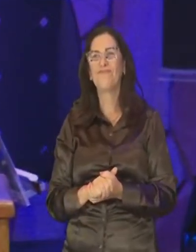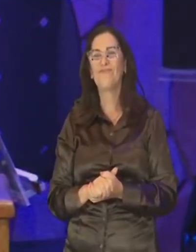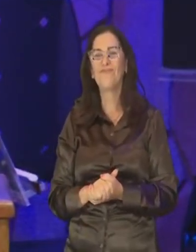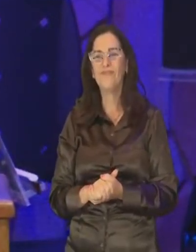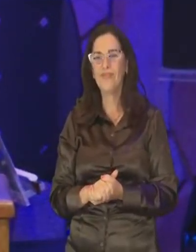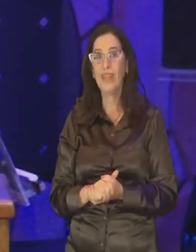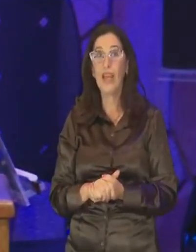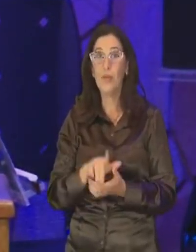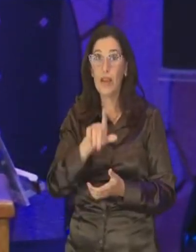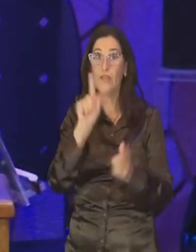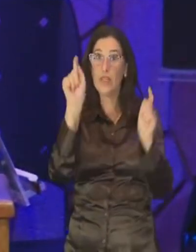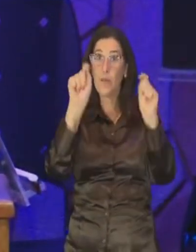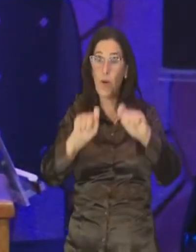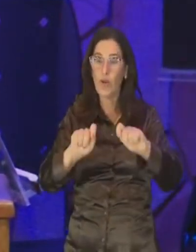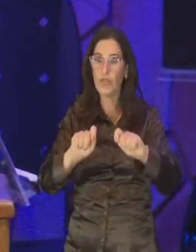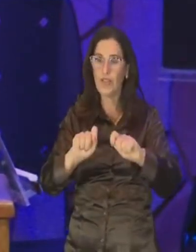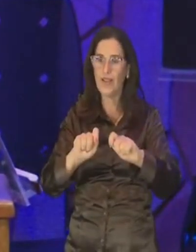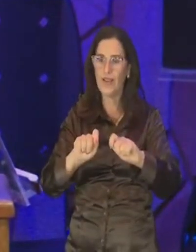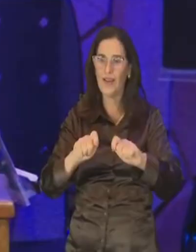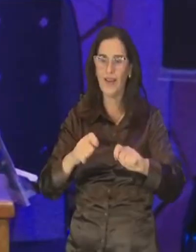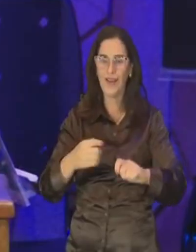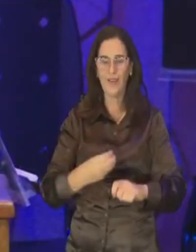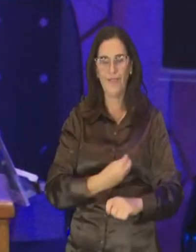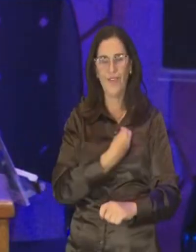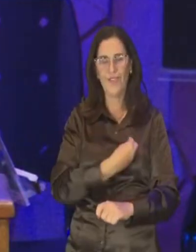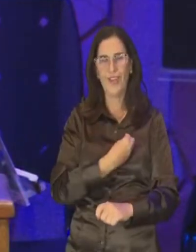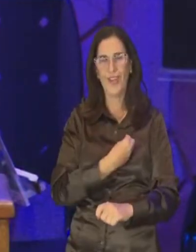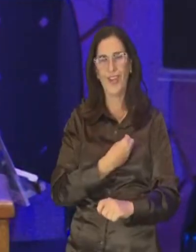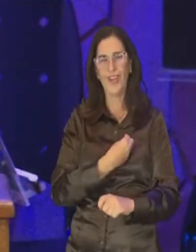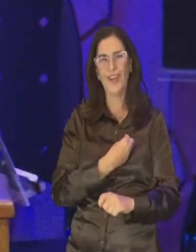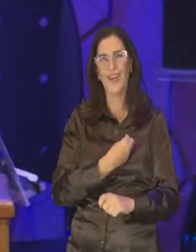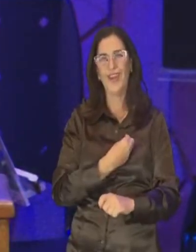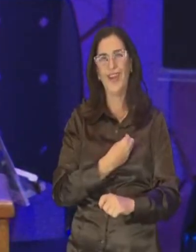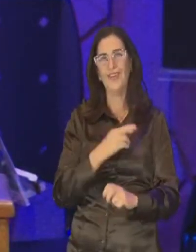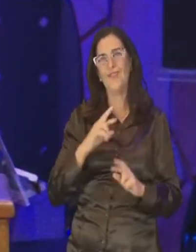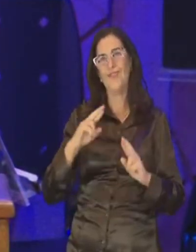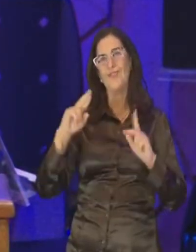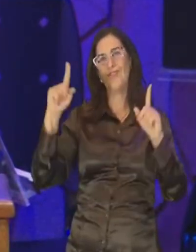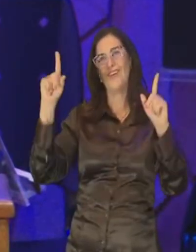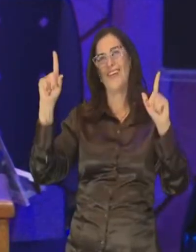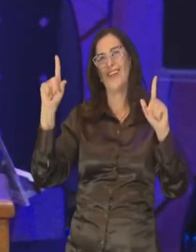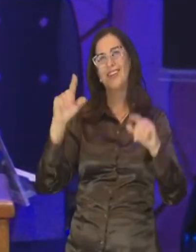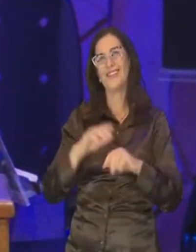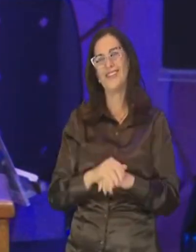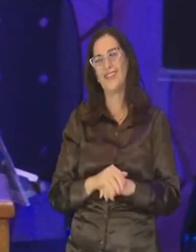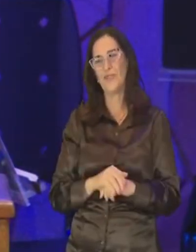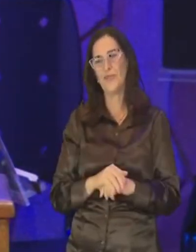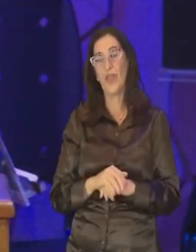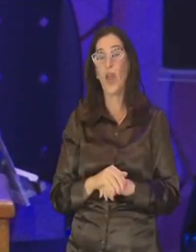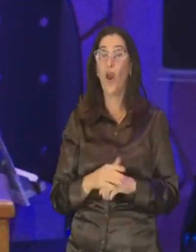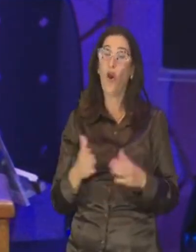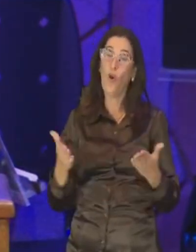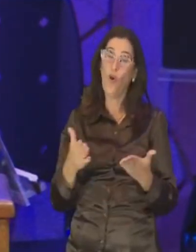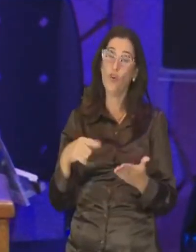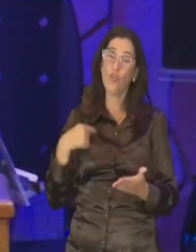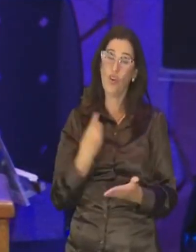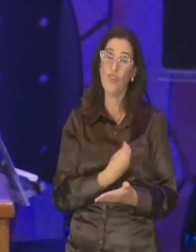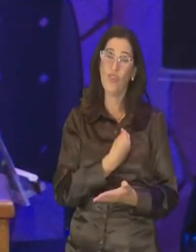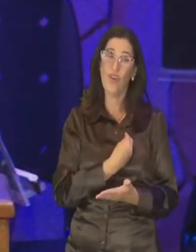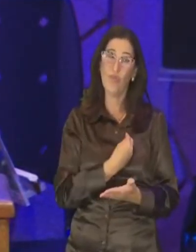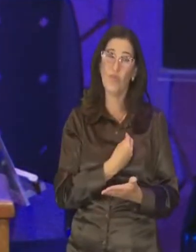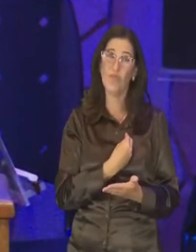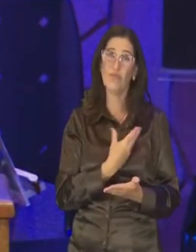para que você possa viver dias diferentes. Nós vivemos dias em